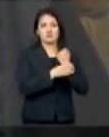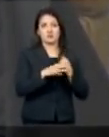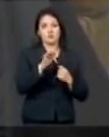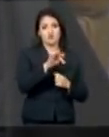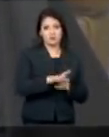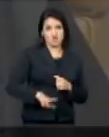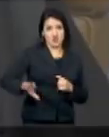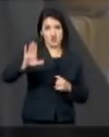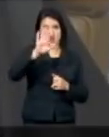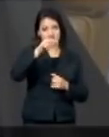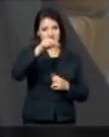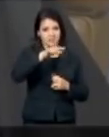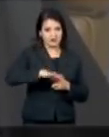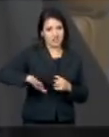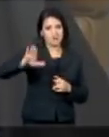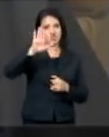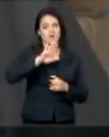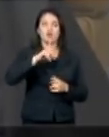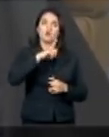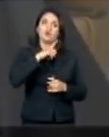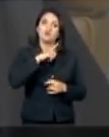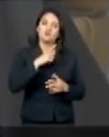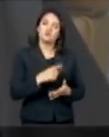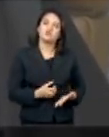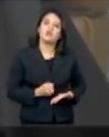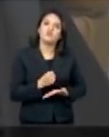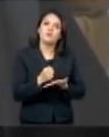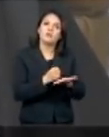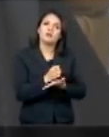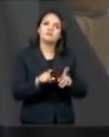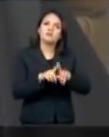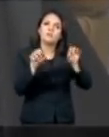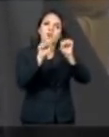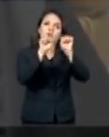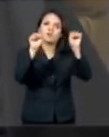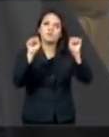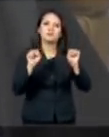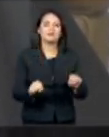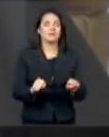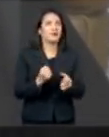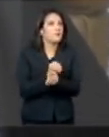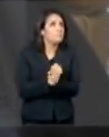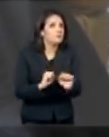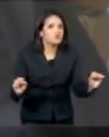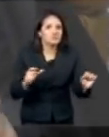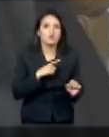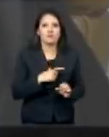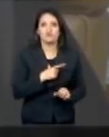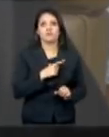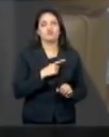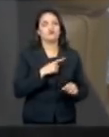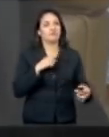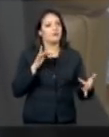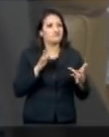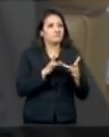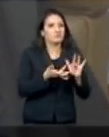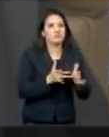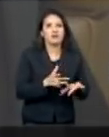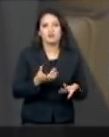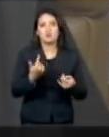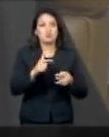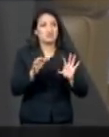suporte a um sistema claramente inconvincente com a prática das liberdades